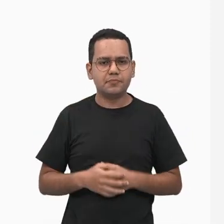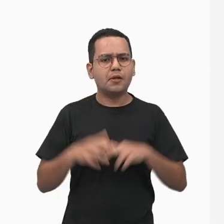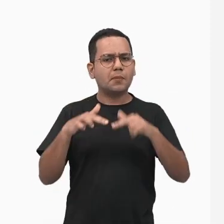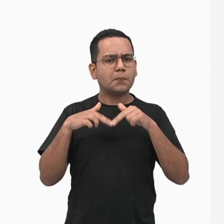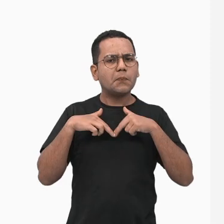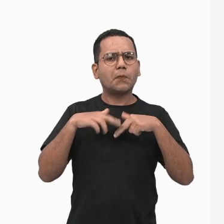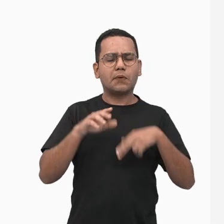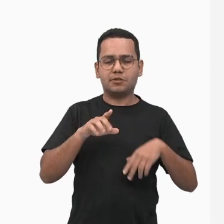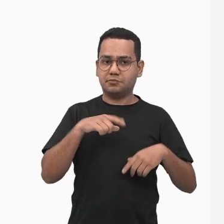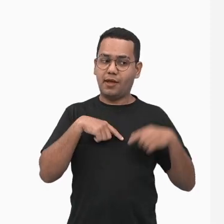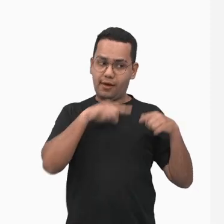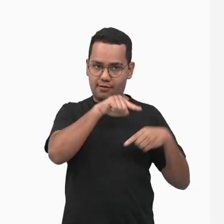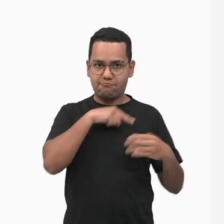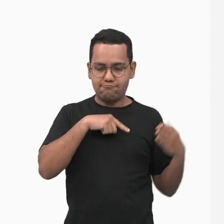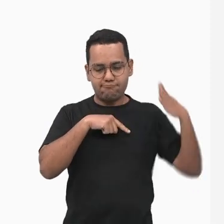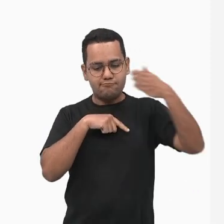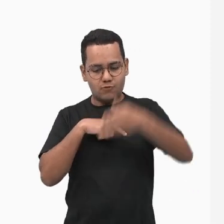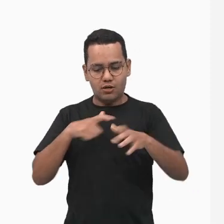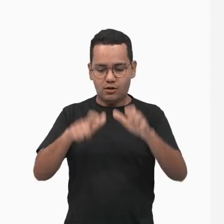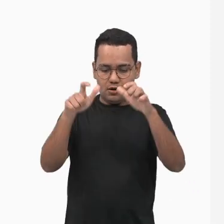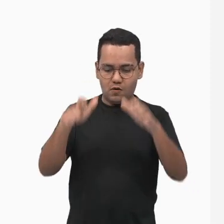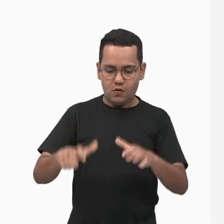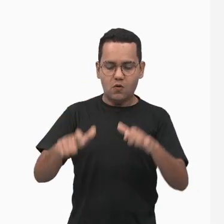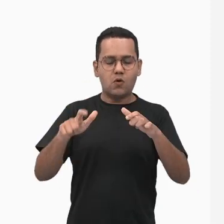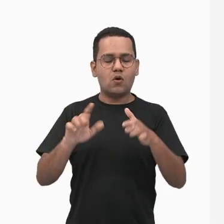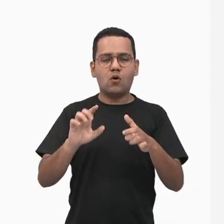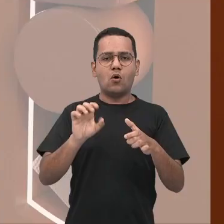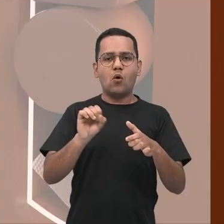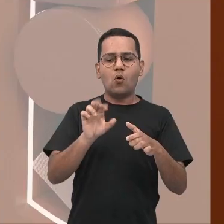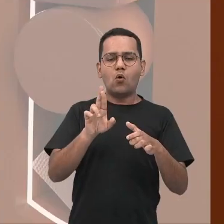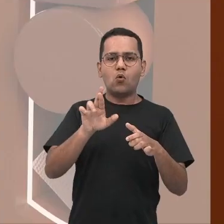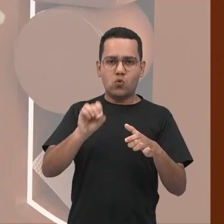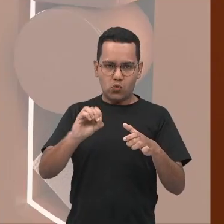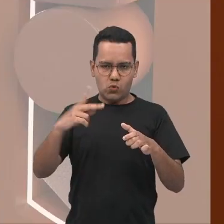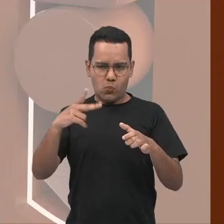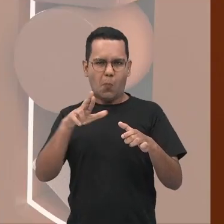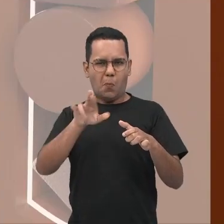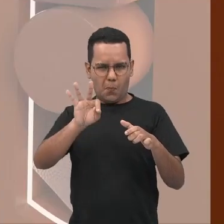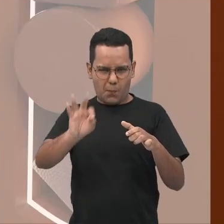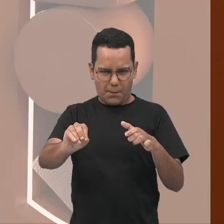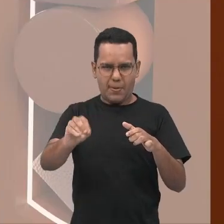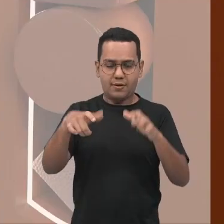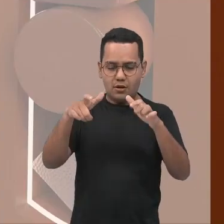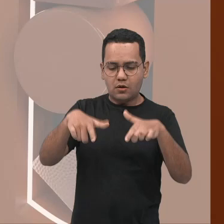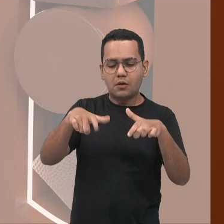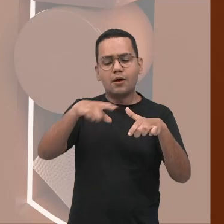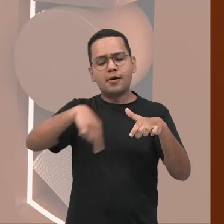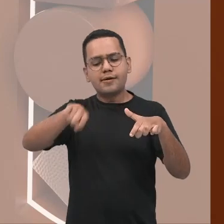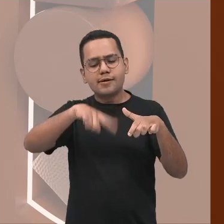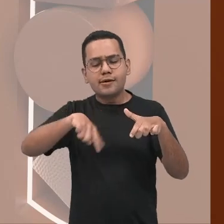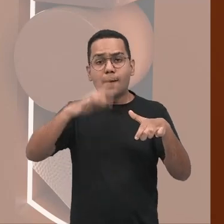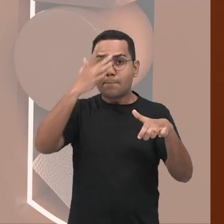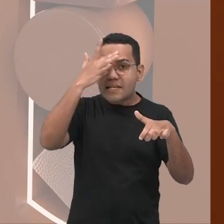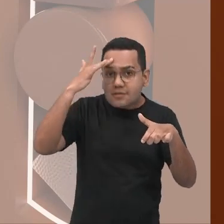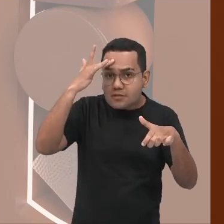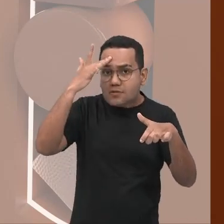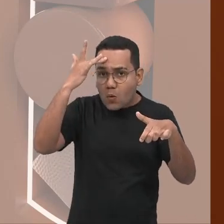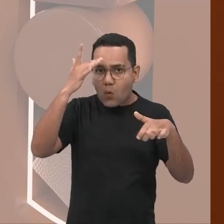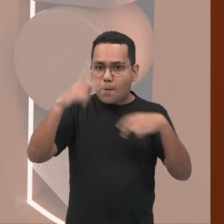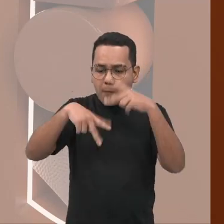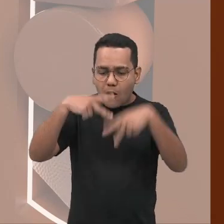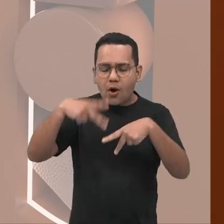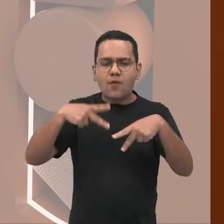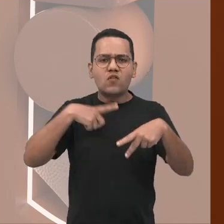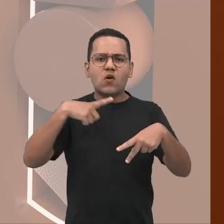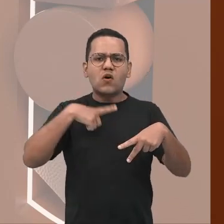aí com hostilidade, as pessoas colocam faixa preta aí nas janelas, em protesto a ele. Quando